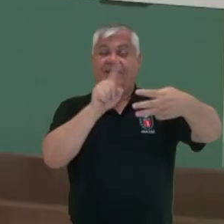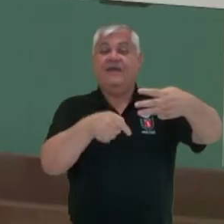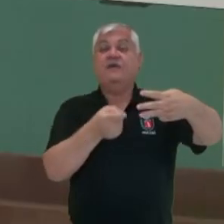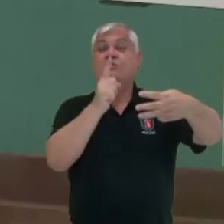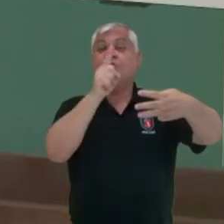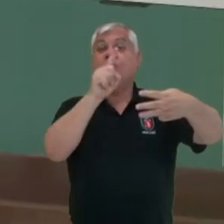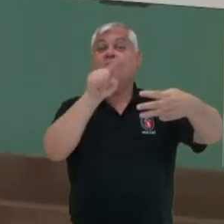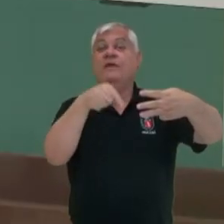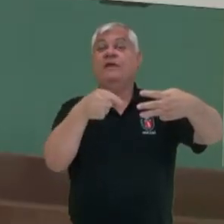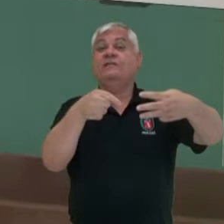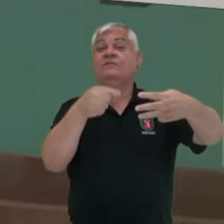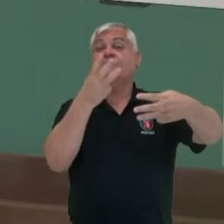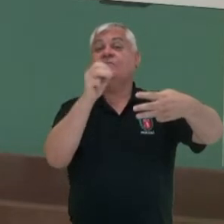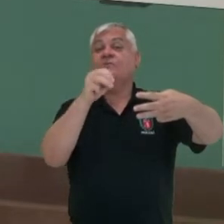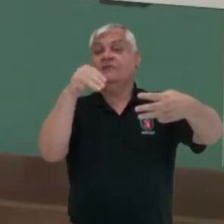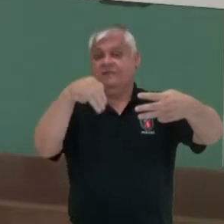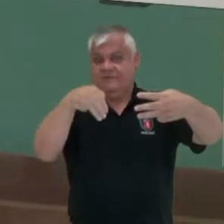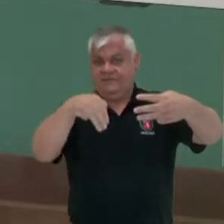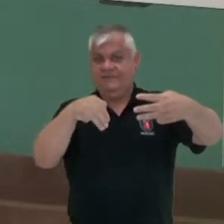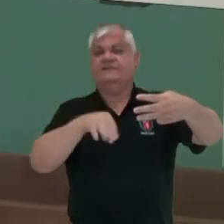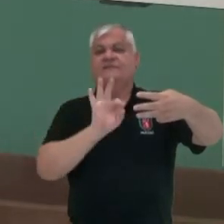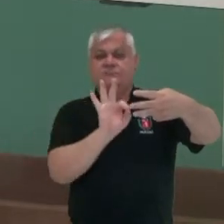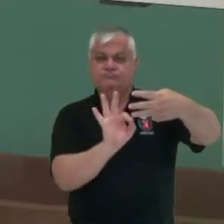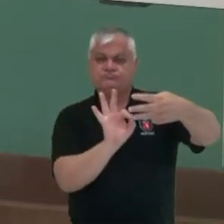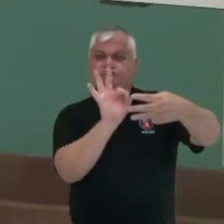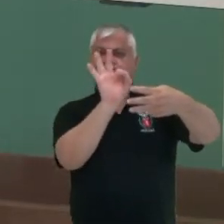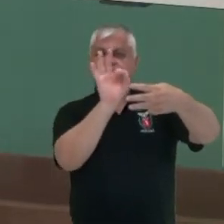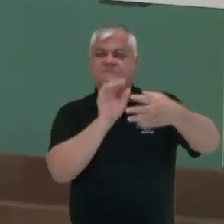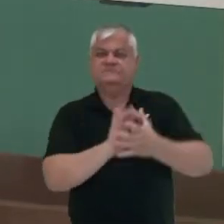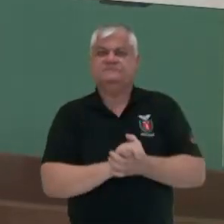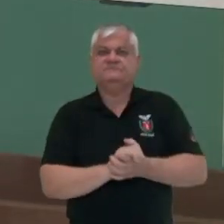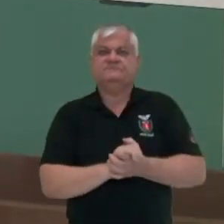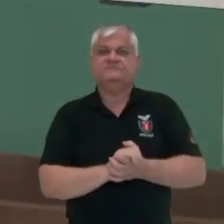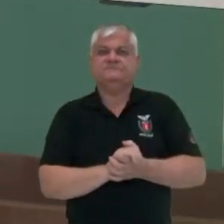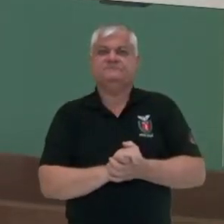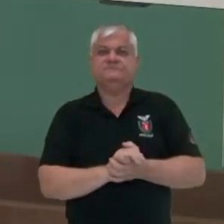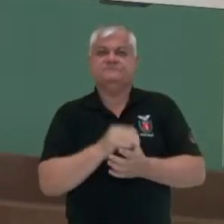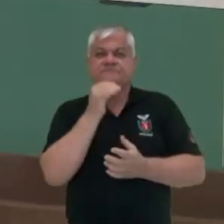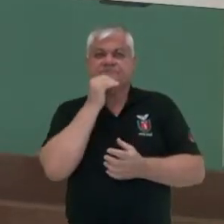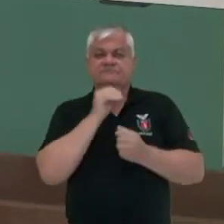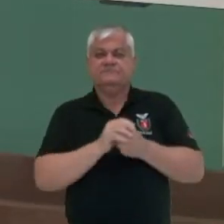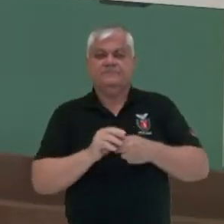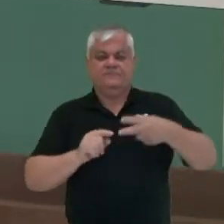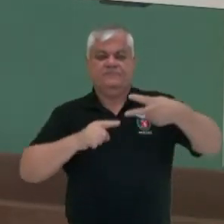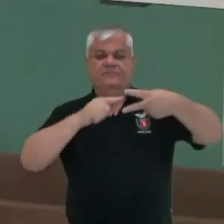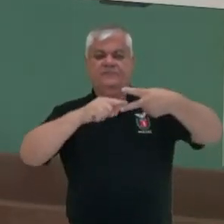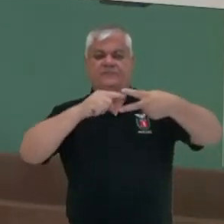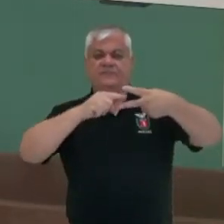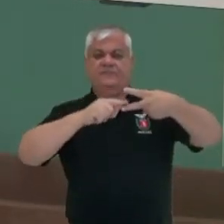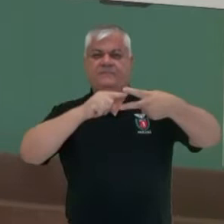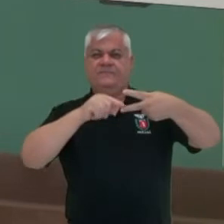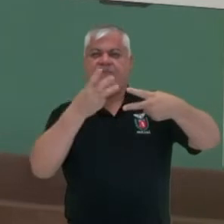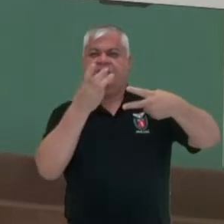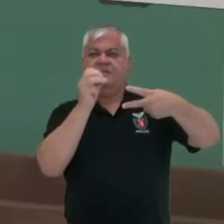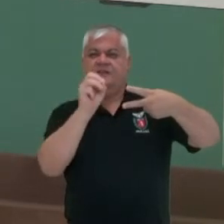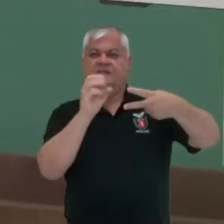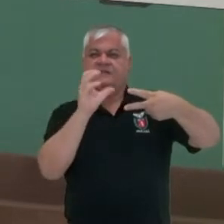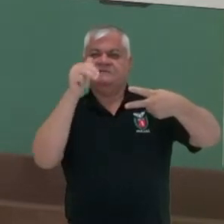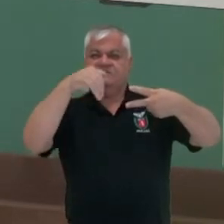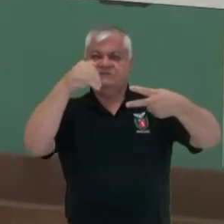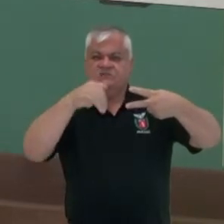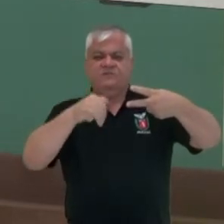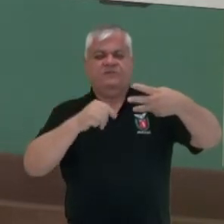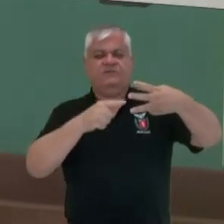ficar a 1,30 m de altura. A distância entre as cordas aqui é de 30 centímetros, tá? Entre uma corda e